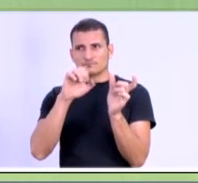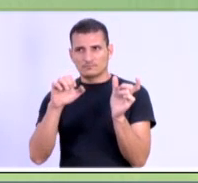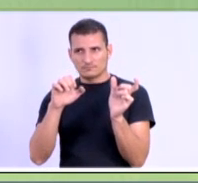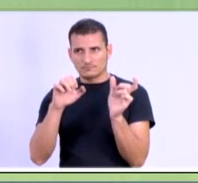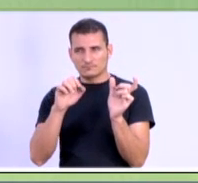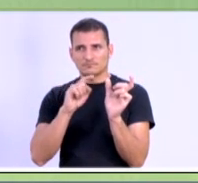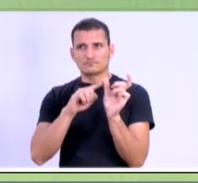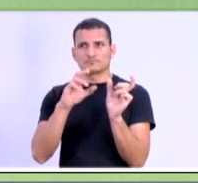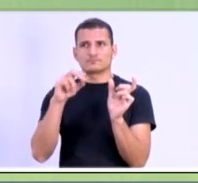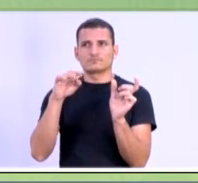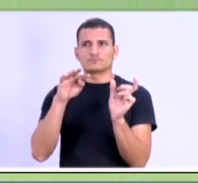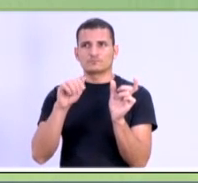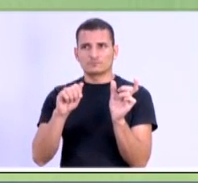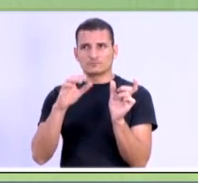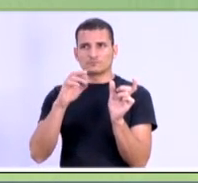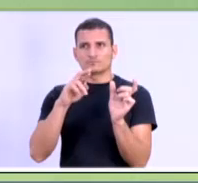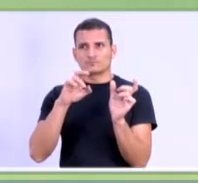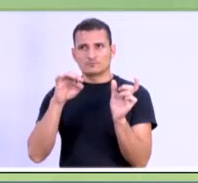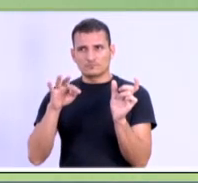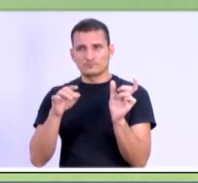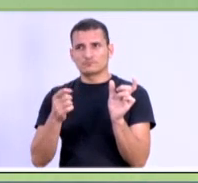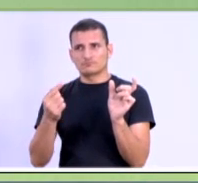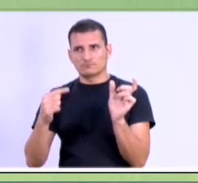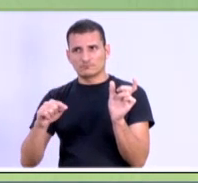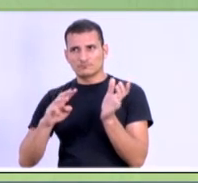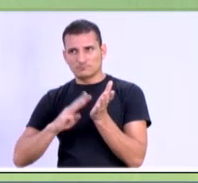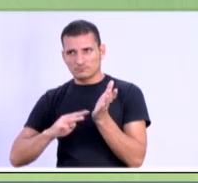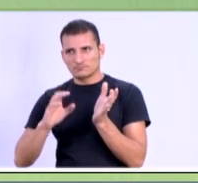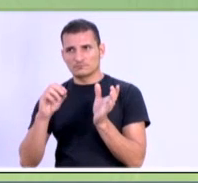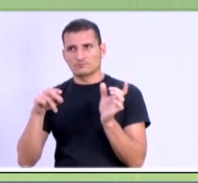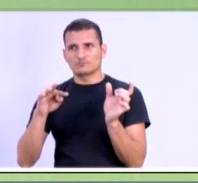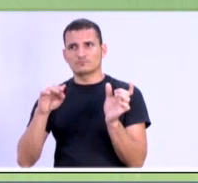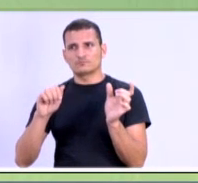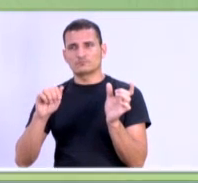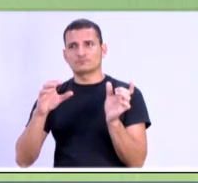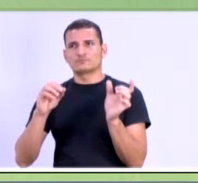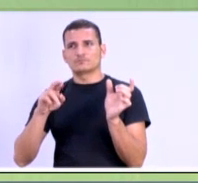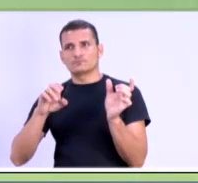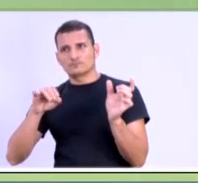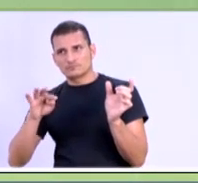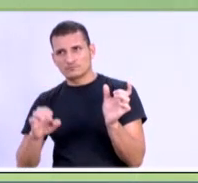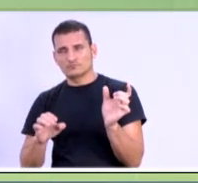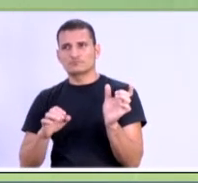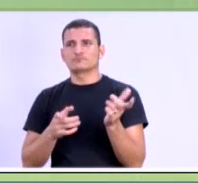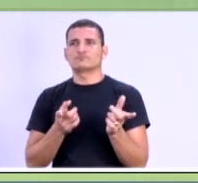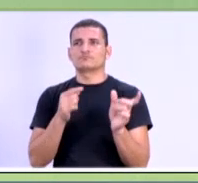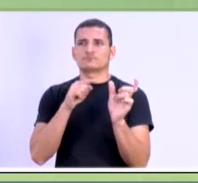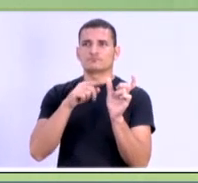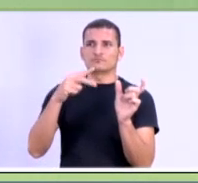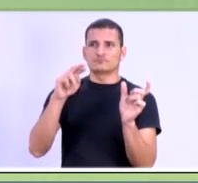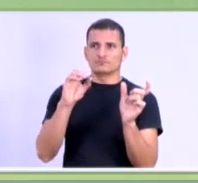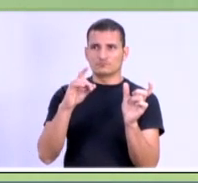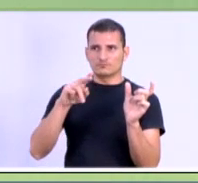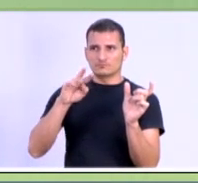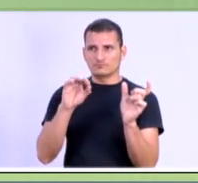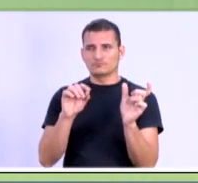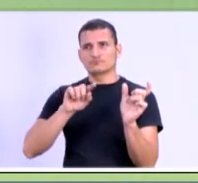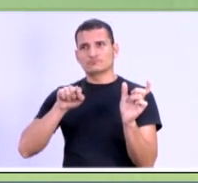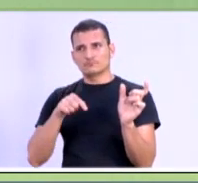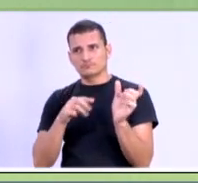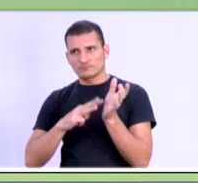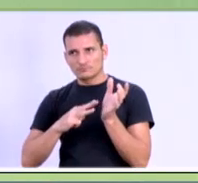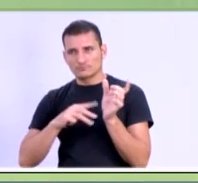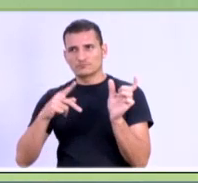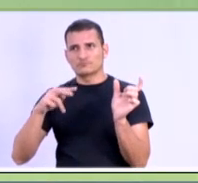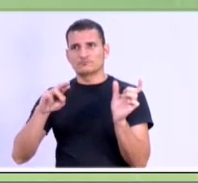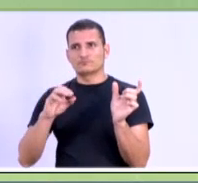classe conta corrente, o nome desse método seria conta corrente. Se eu tenho a classe chamada produto, o nome desse método chamaria produto. Uma outra